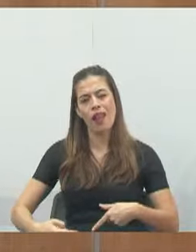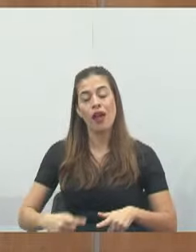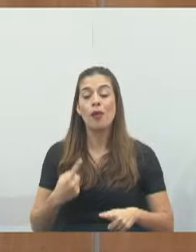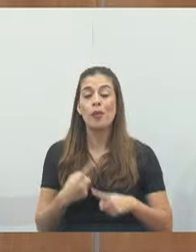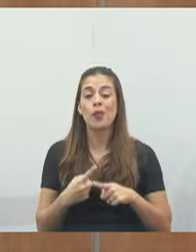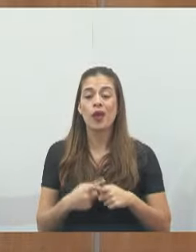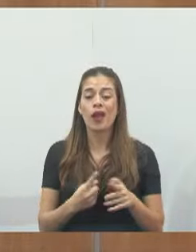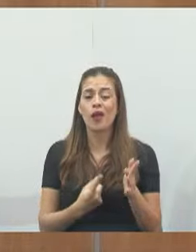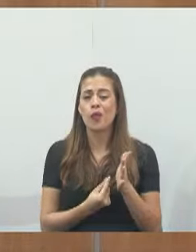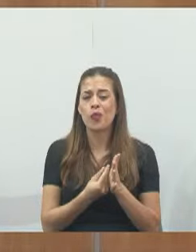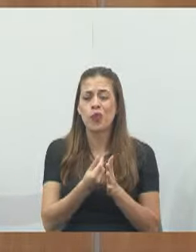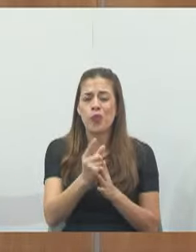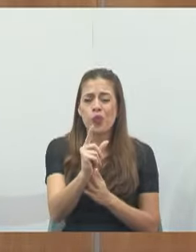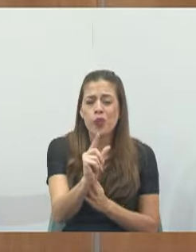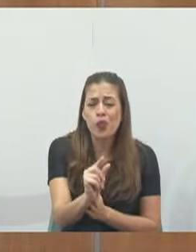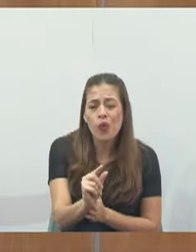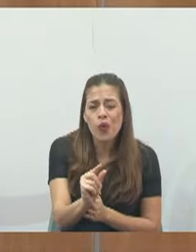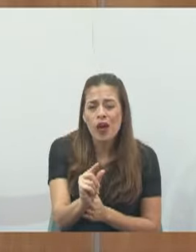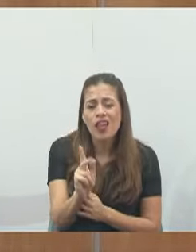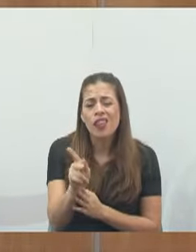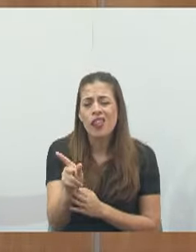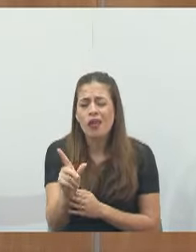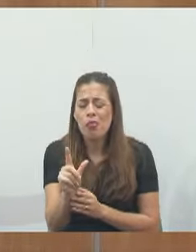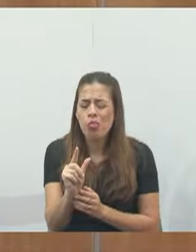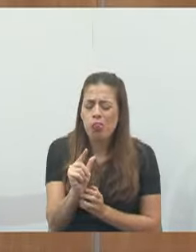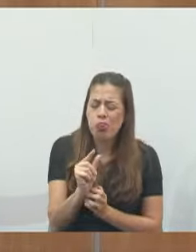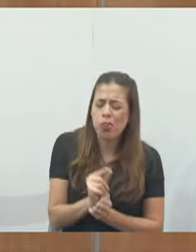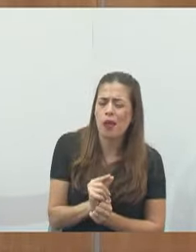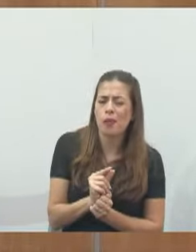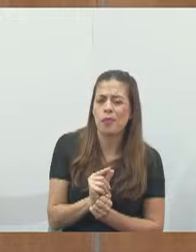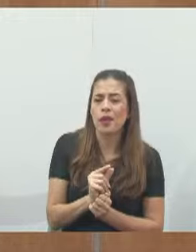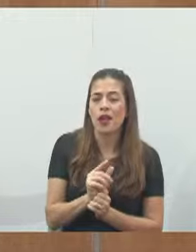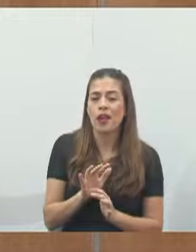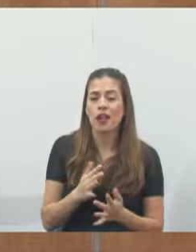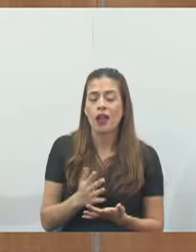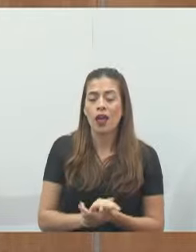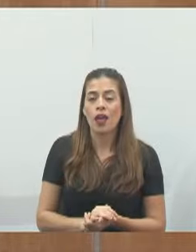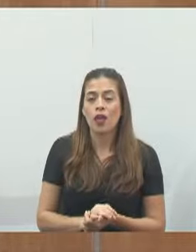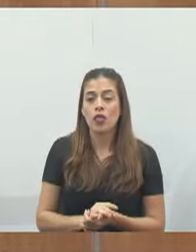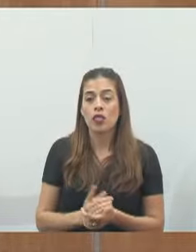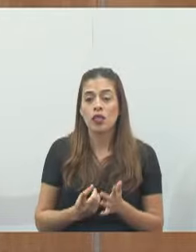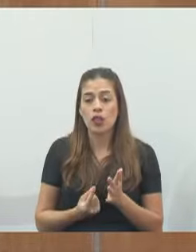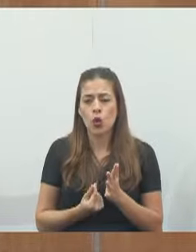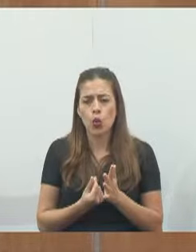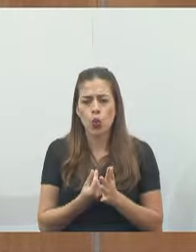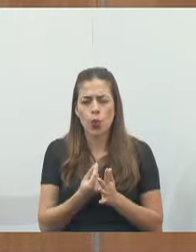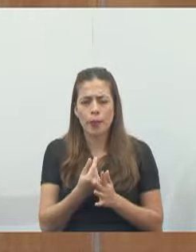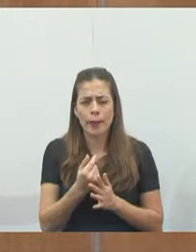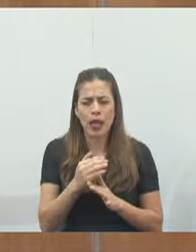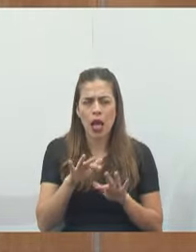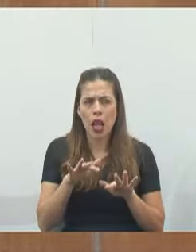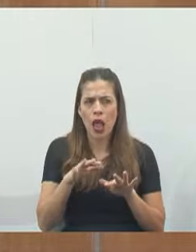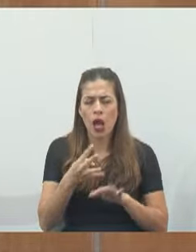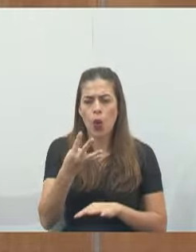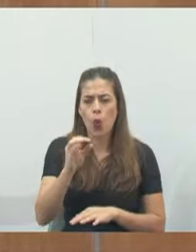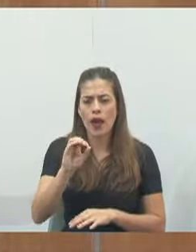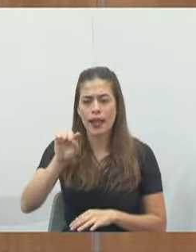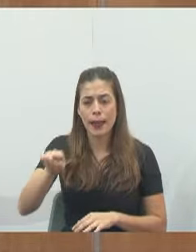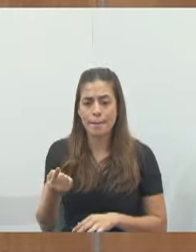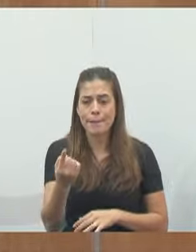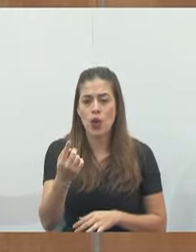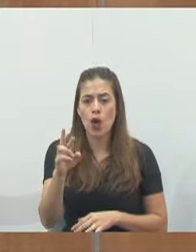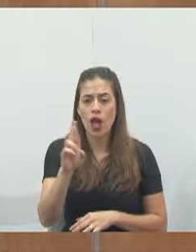porque o orçamento é muito pequeno, sempre muito apertado. Nós fizemos uma economicidade de cerca de